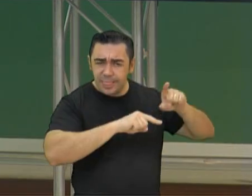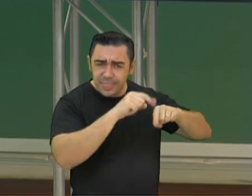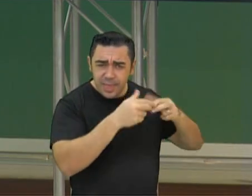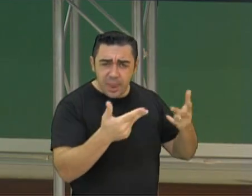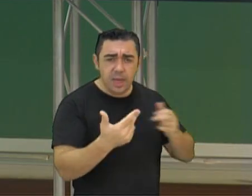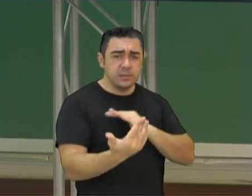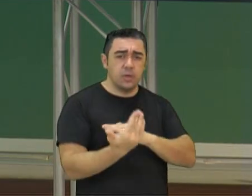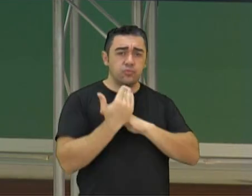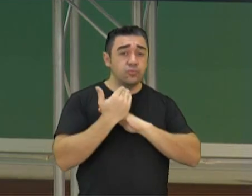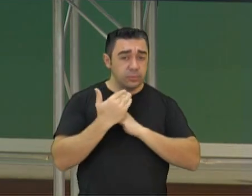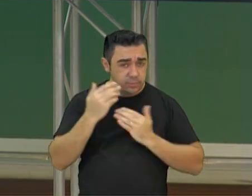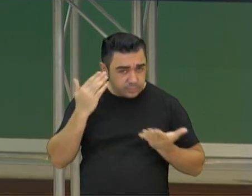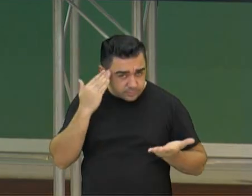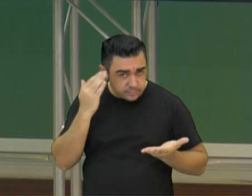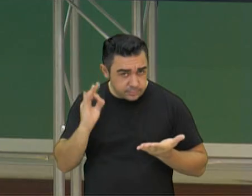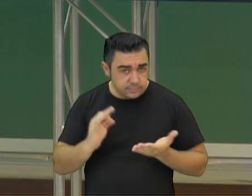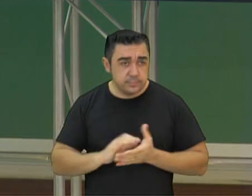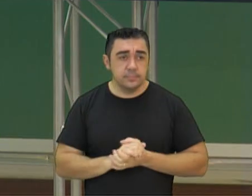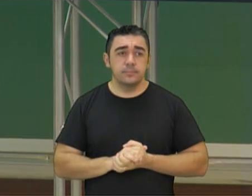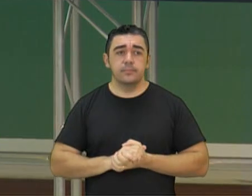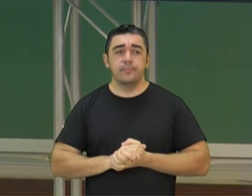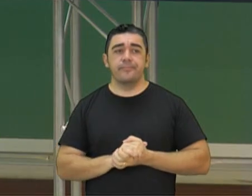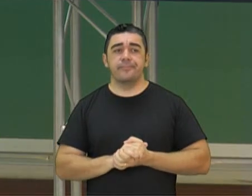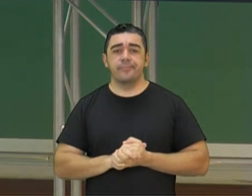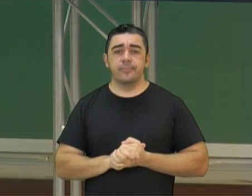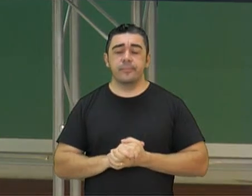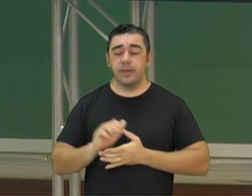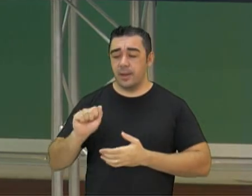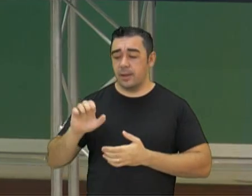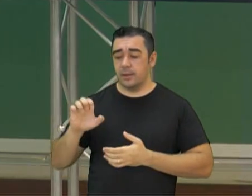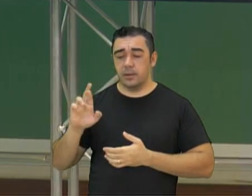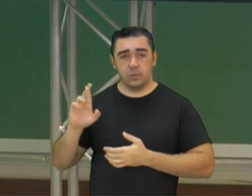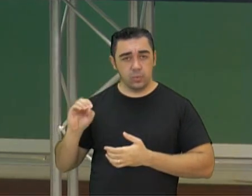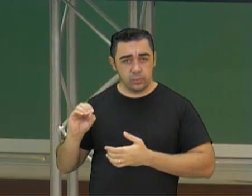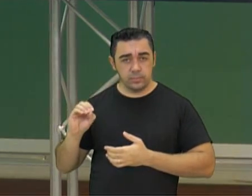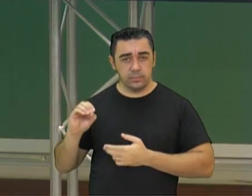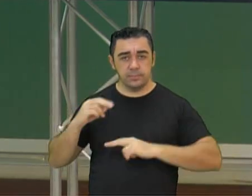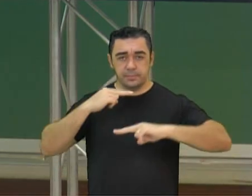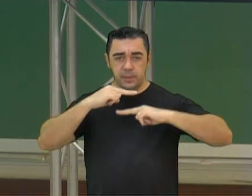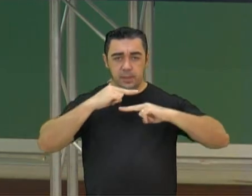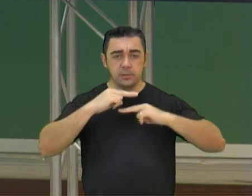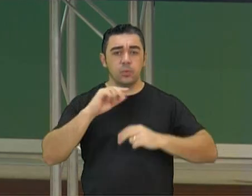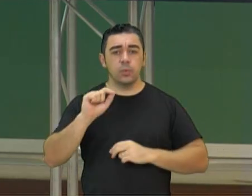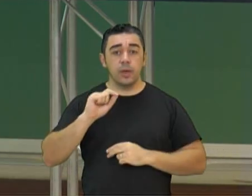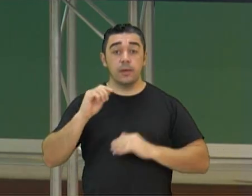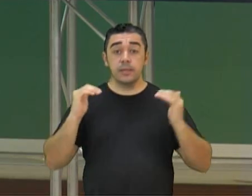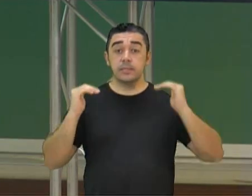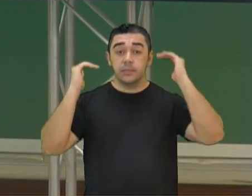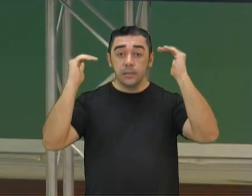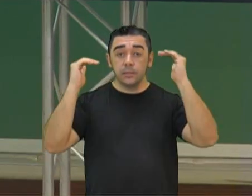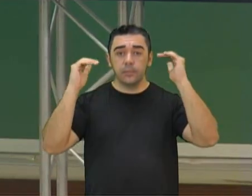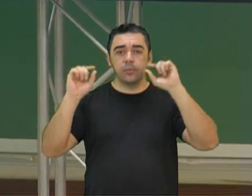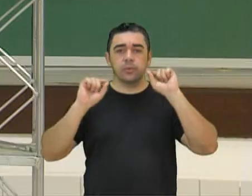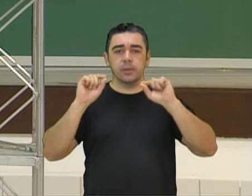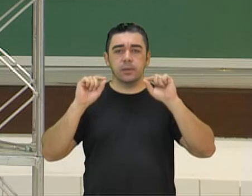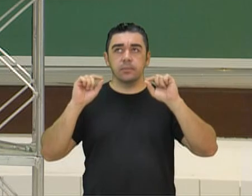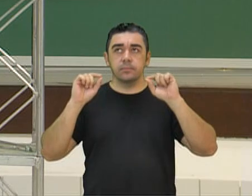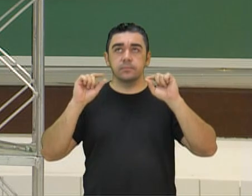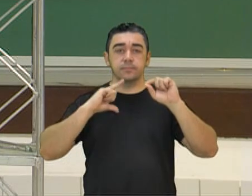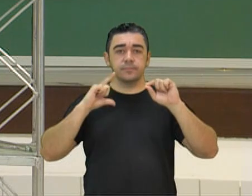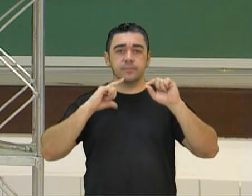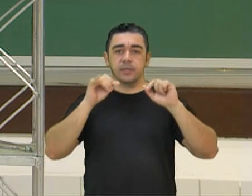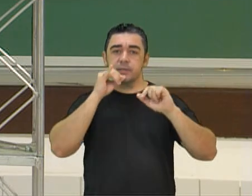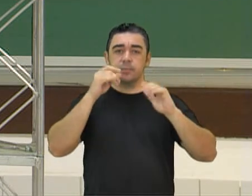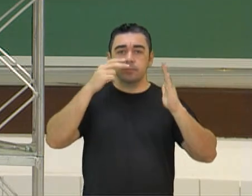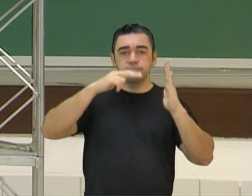materiais auxiliares, certo? O aeropilates são movimentos que você faz aéreo, suspenso